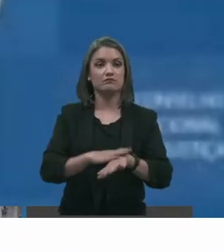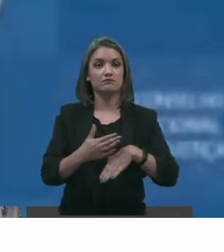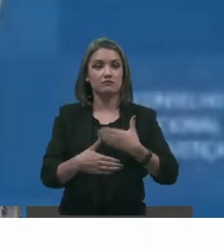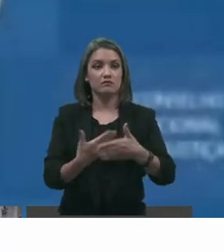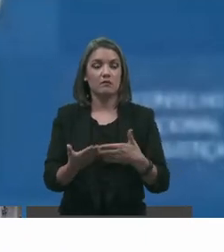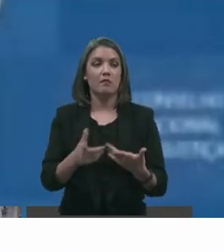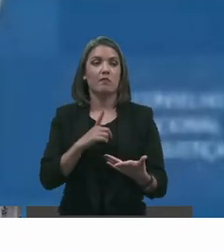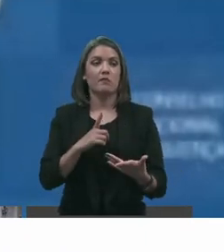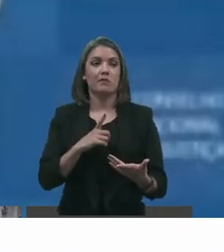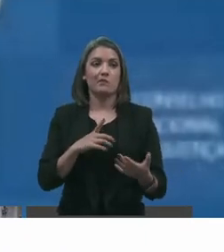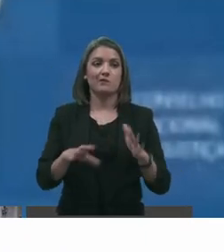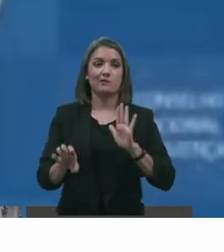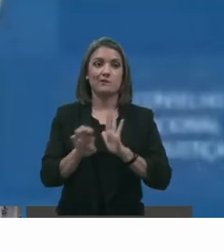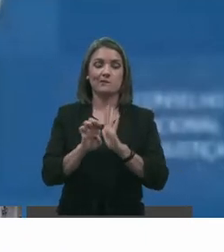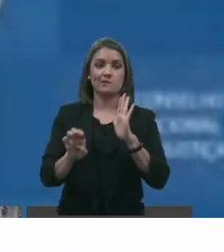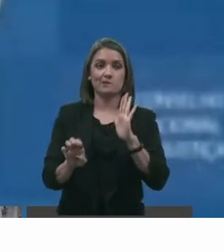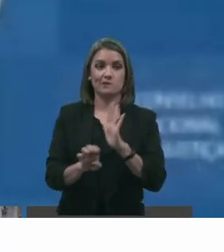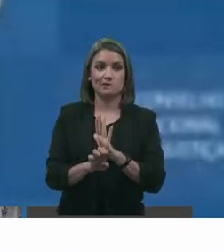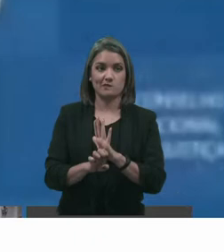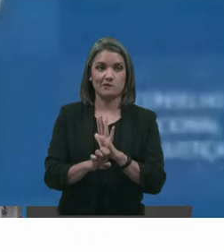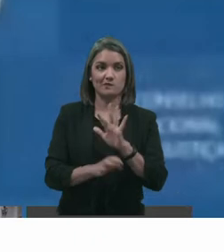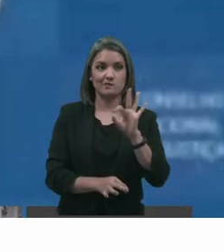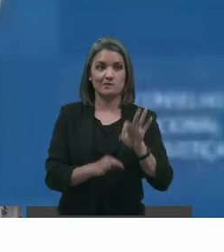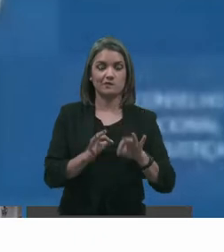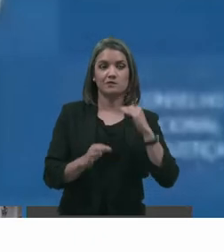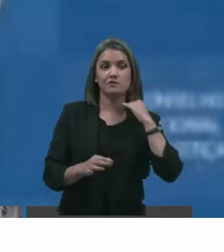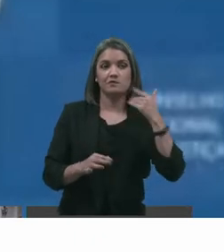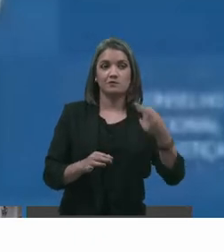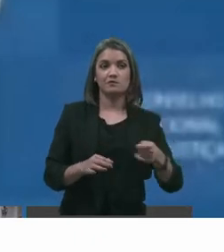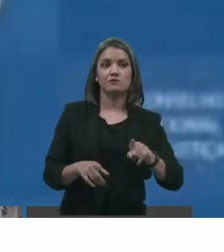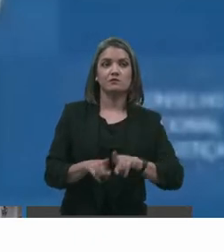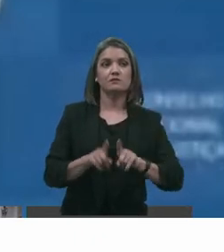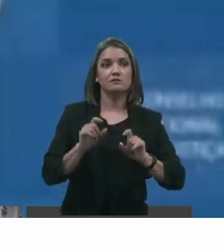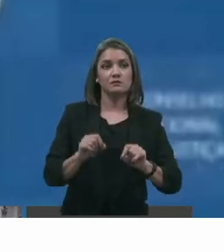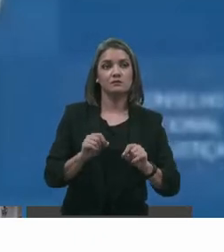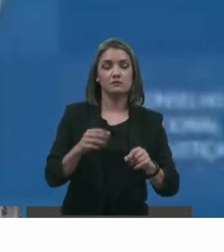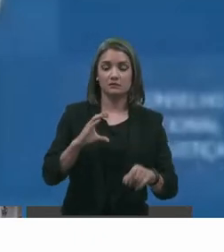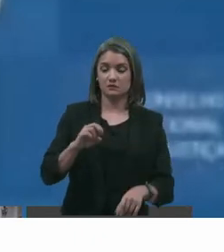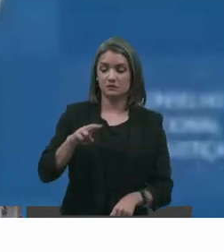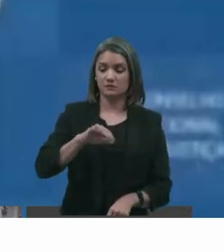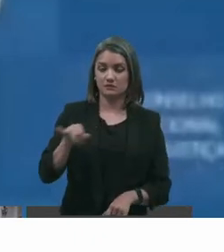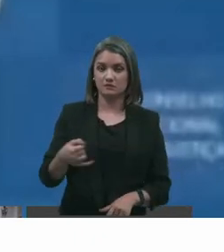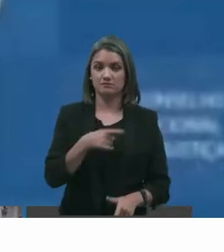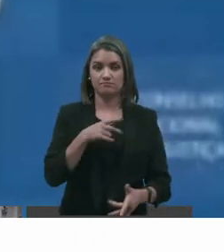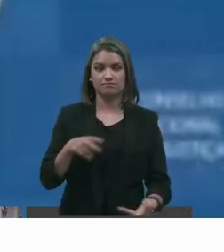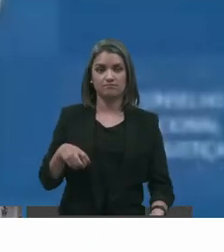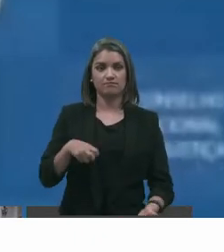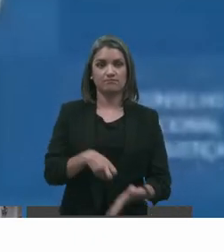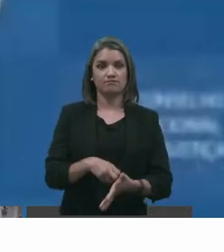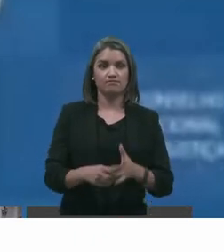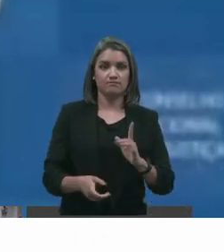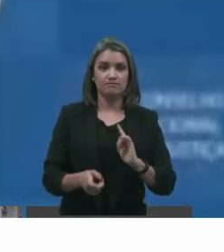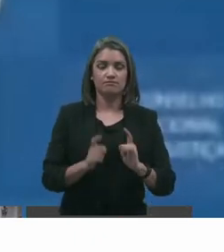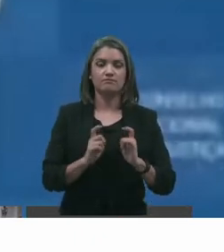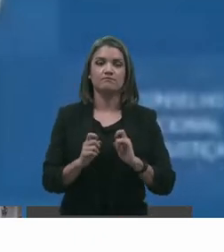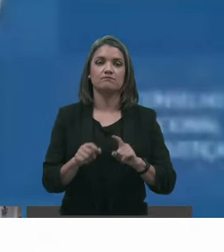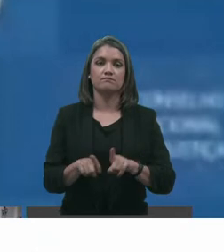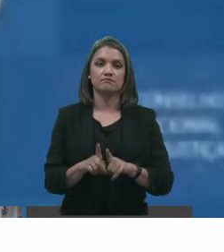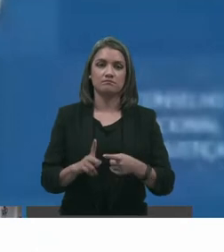pelo Estatuto da Magistratura, inclusive no que concerne a aplicação pelo CNJ das penas disciplinares